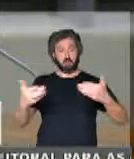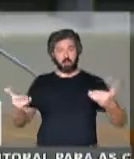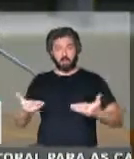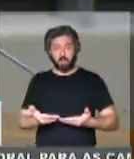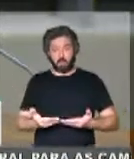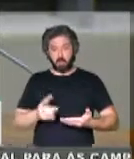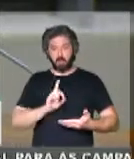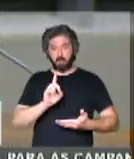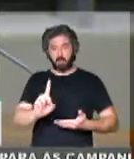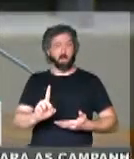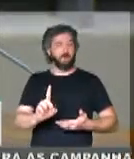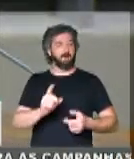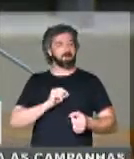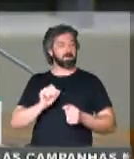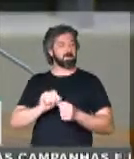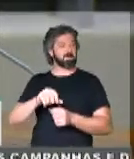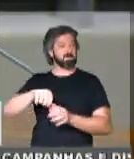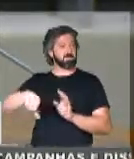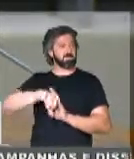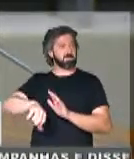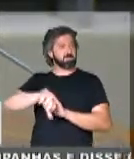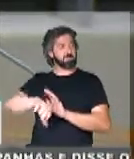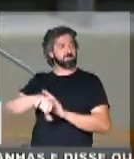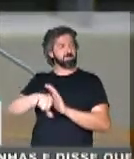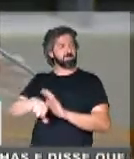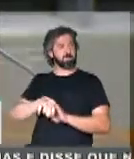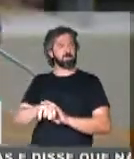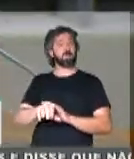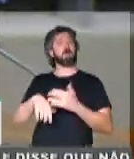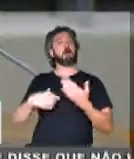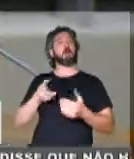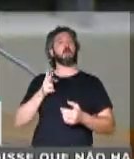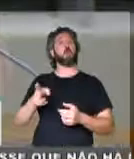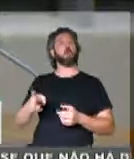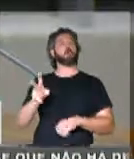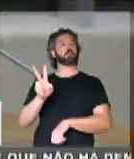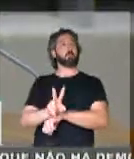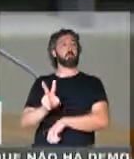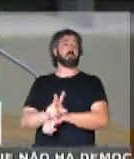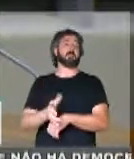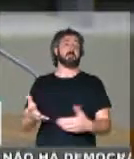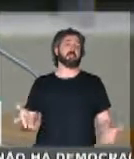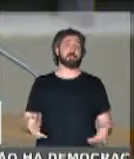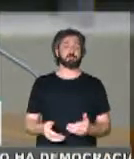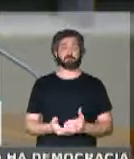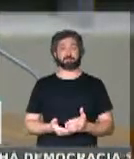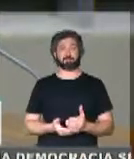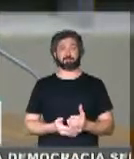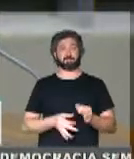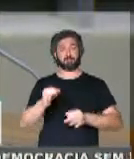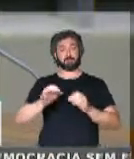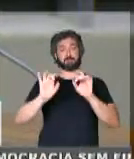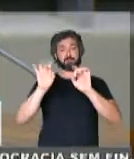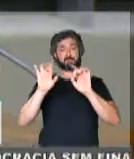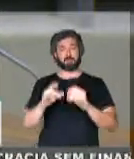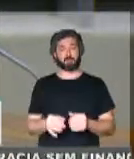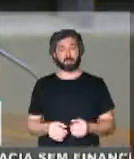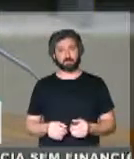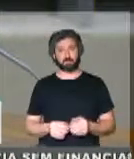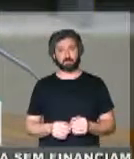exercício para cometer ilicitudes e, com isso, continuam sendo protegidas pelo foro